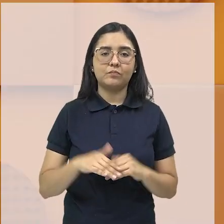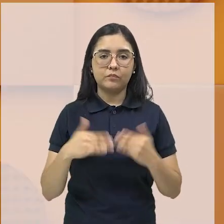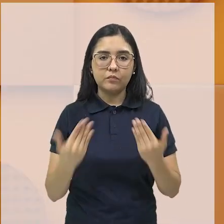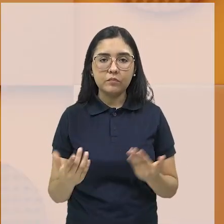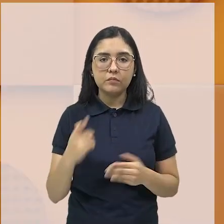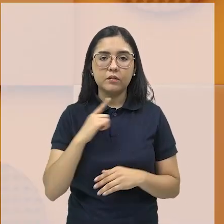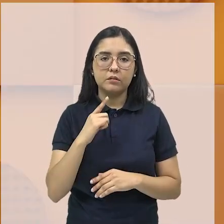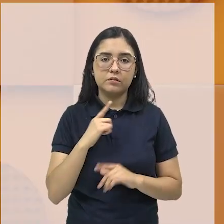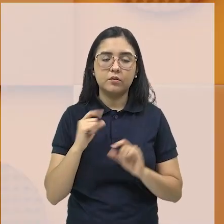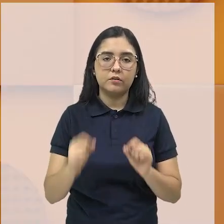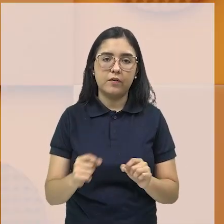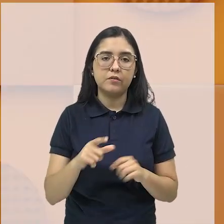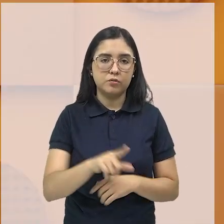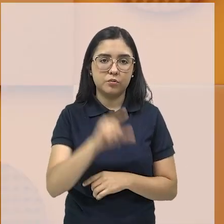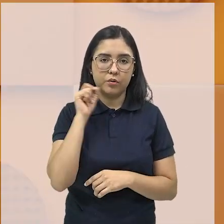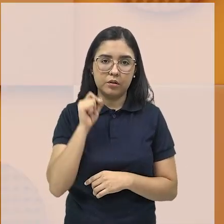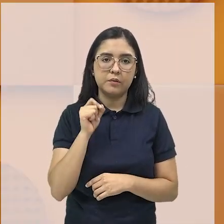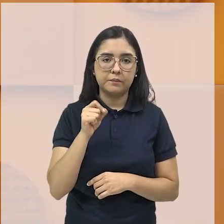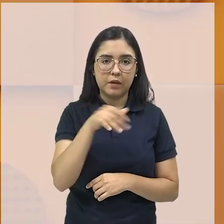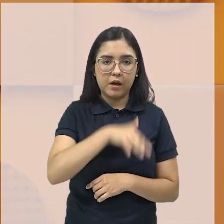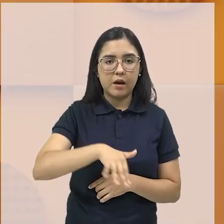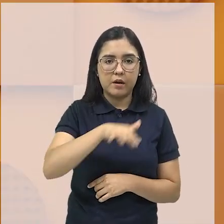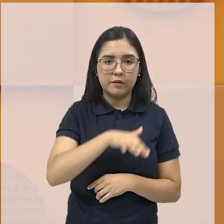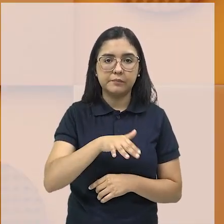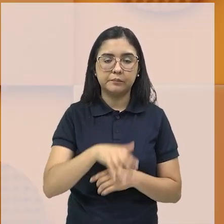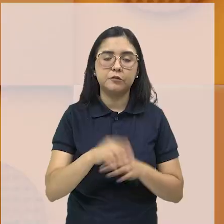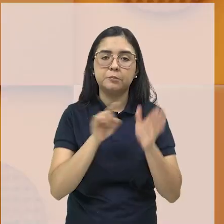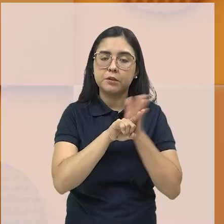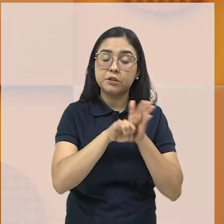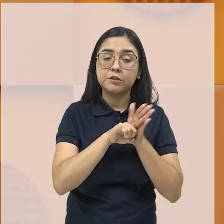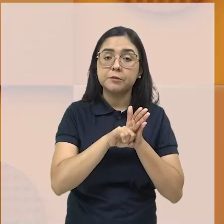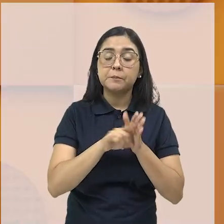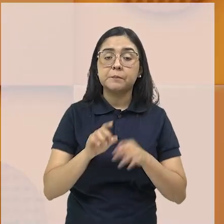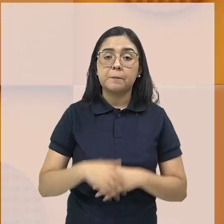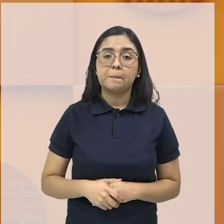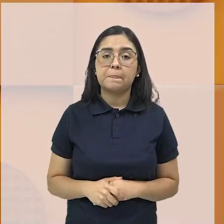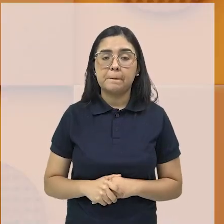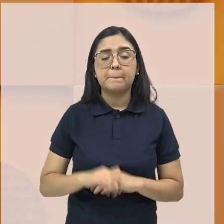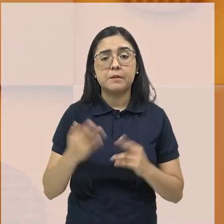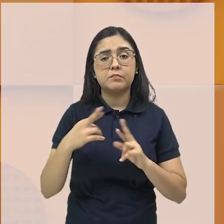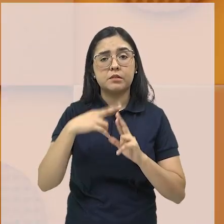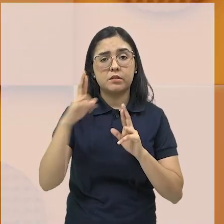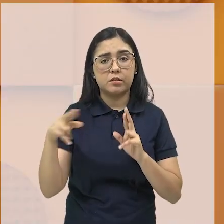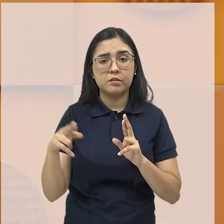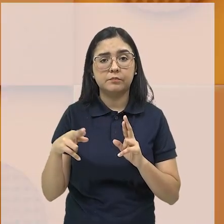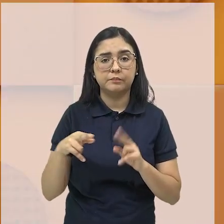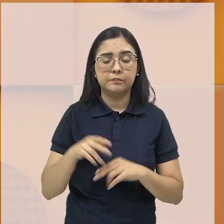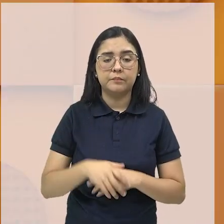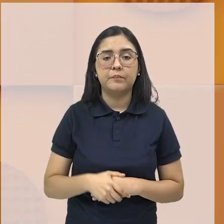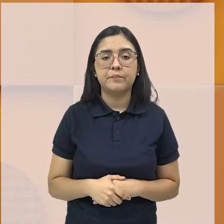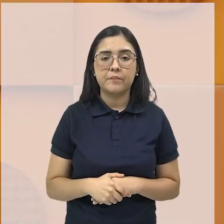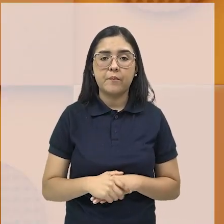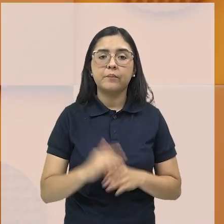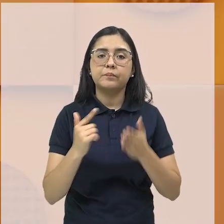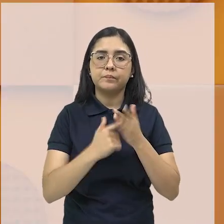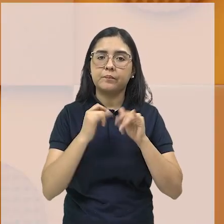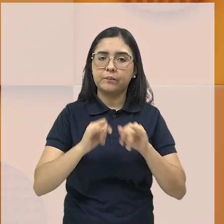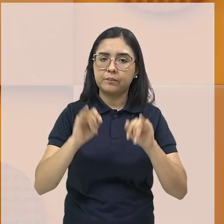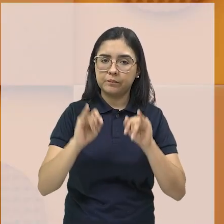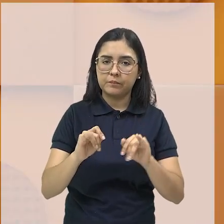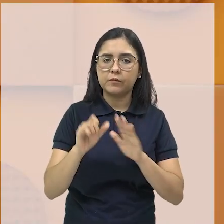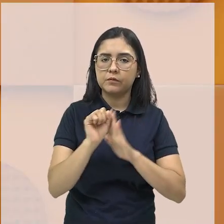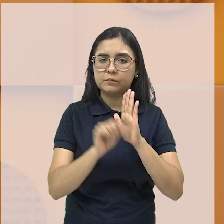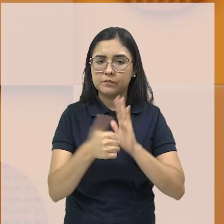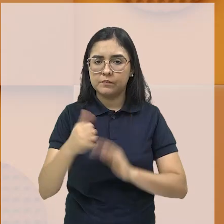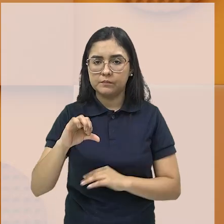percurso acadêmico dele, né, onde ele vai chegar, né, mesmo sendo religioso, a obra dele é lançada na metade do